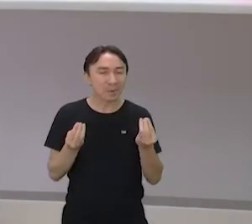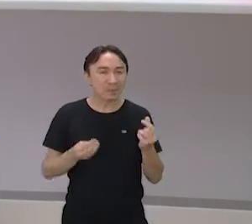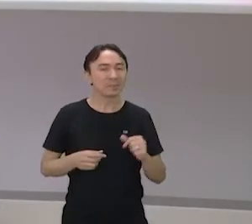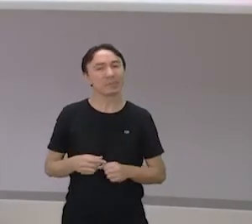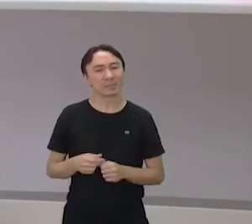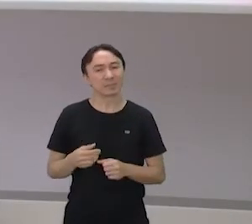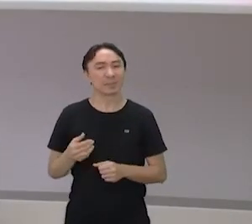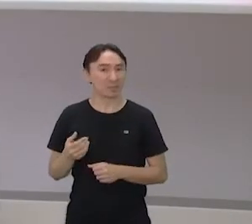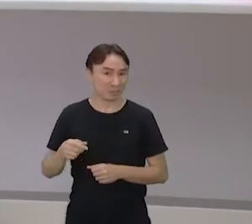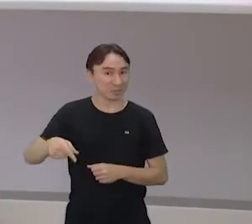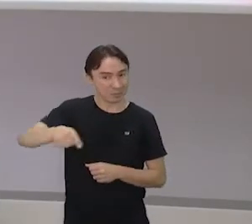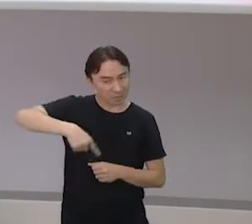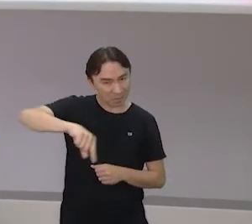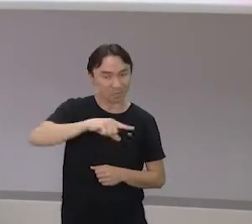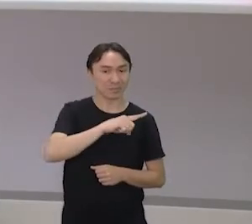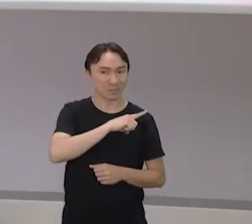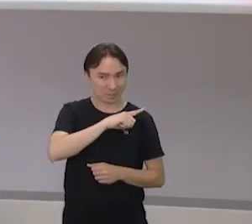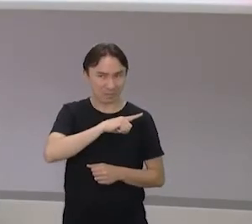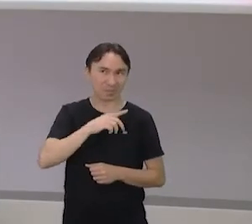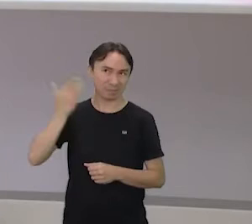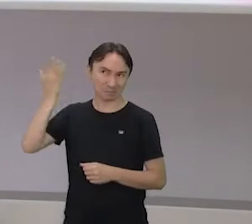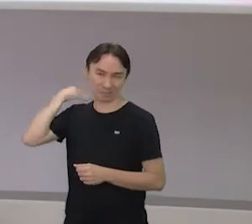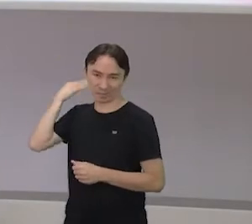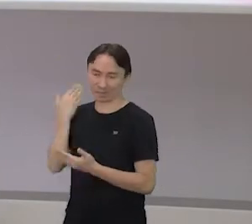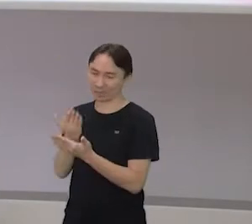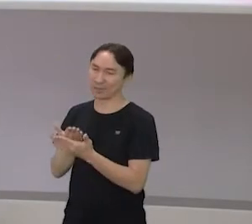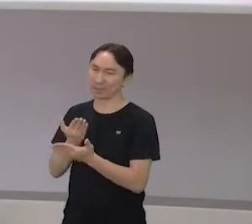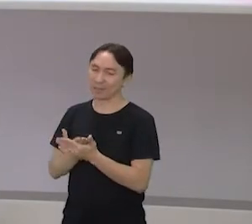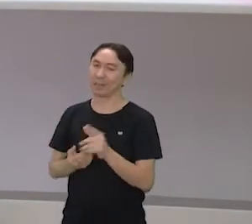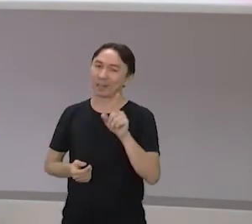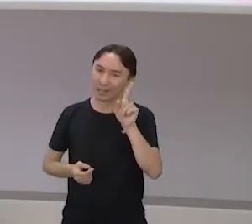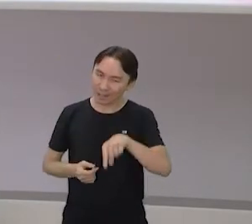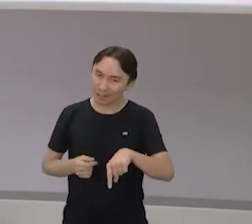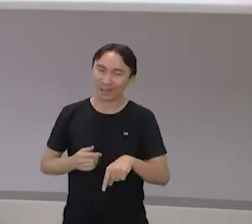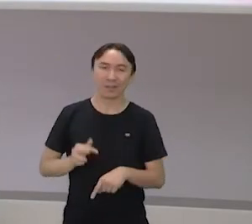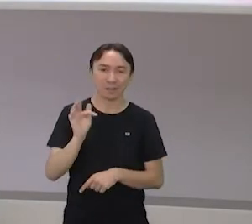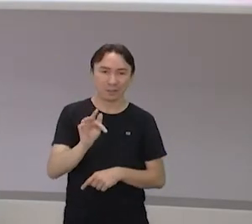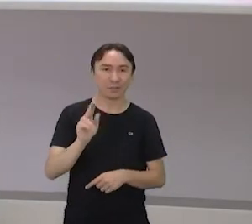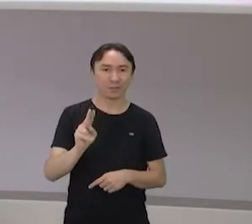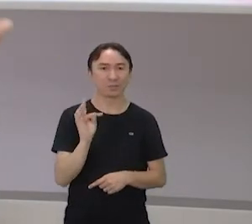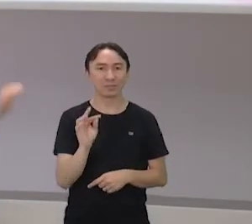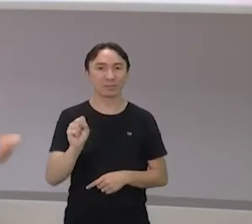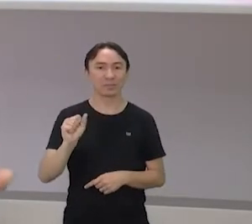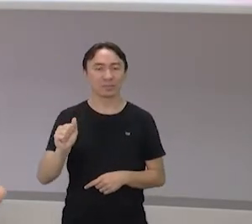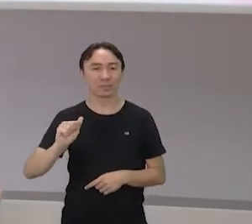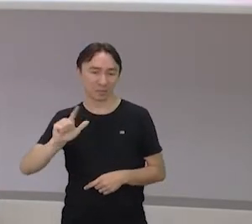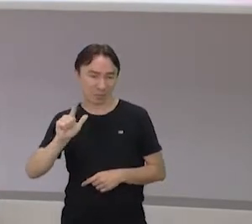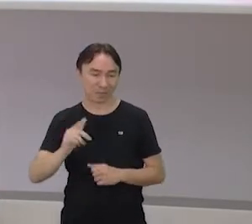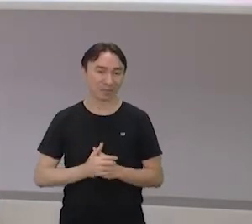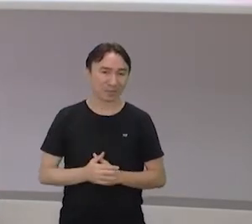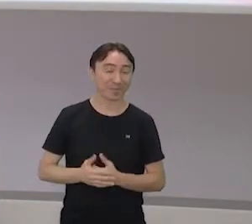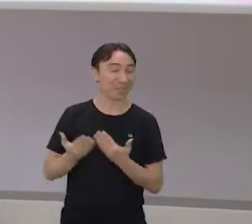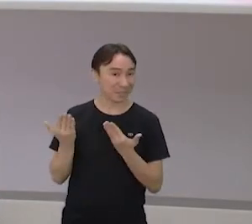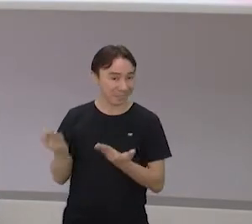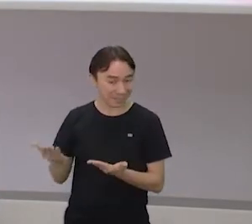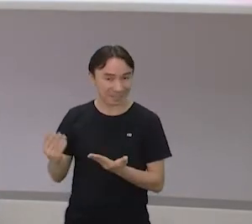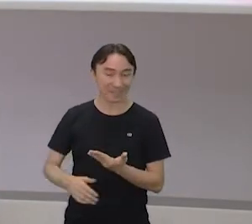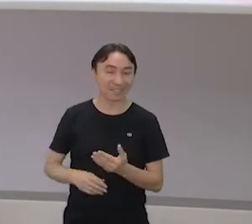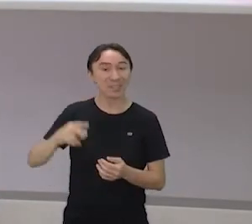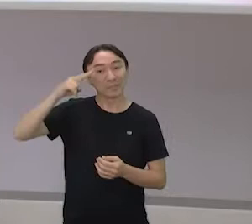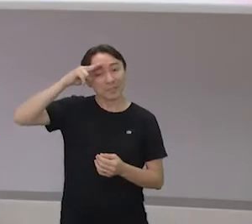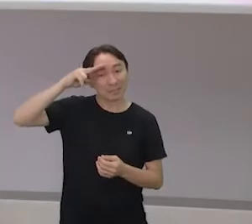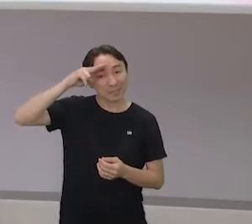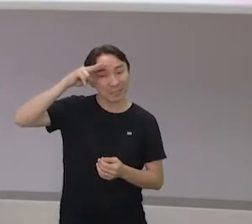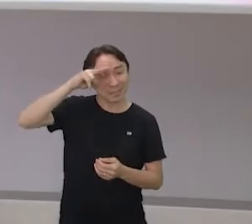com futsal. A professora Viviane também foi convidada para participar das aulas práticas, mas por dar aula naquele dia, naquele horário, ela não